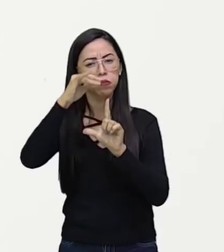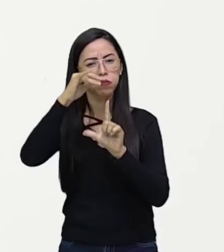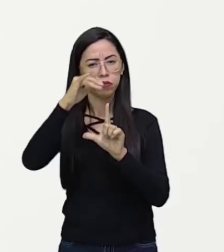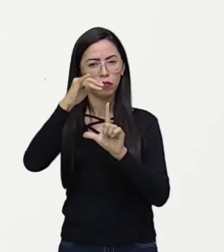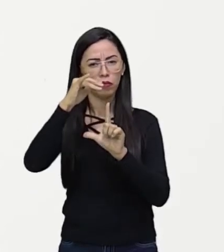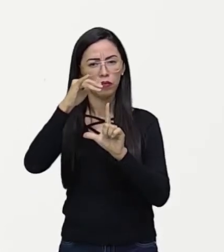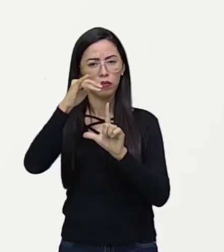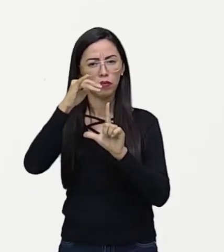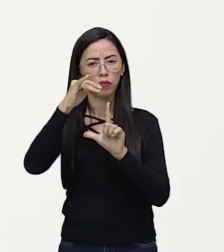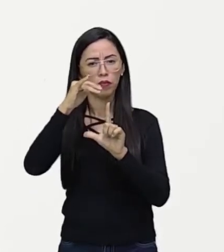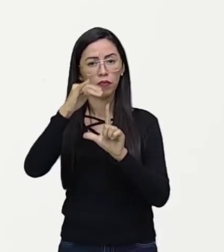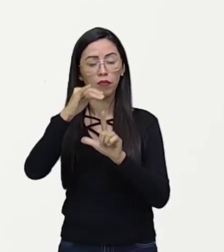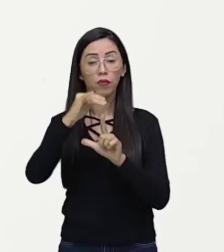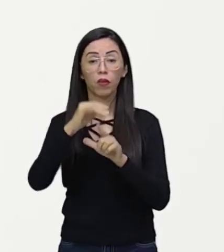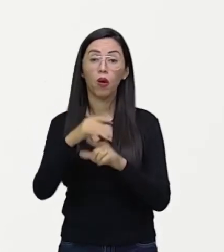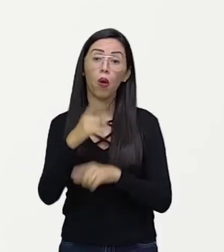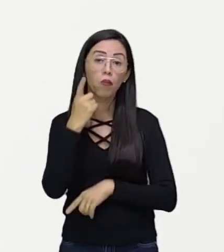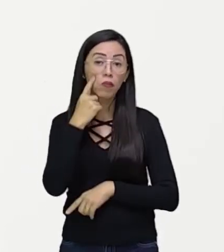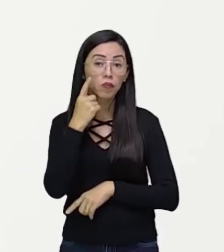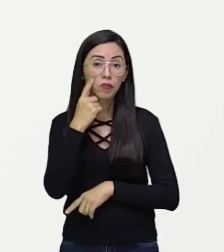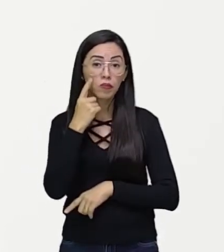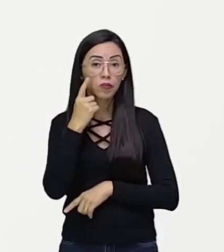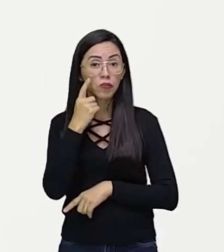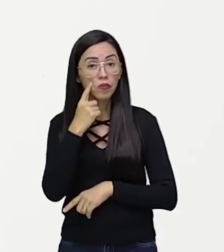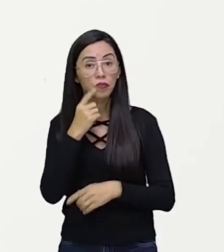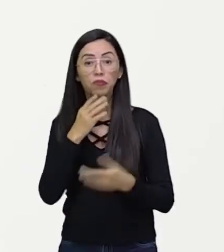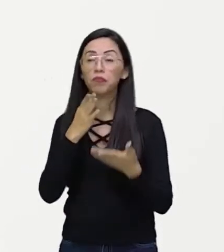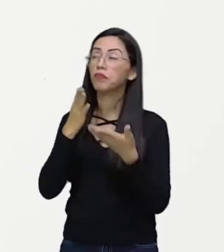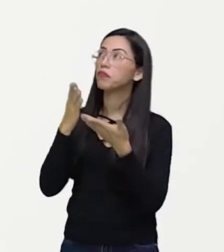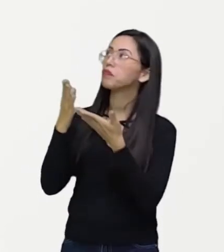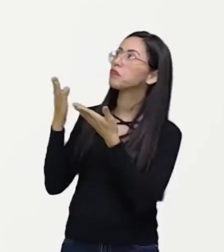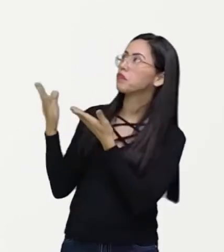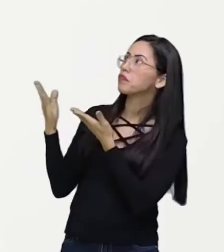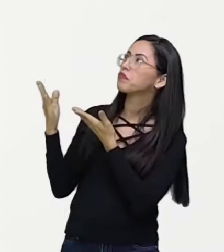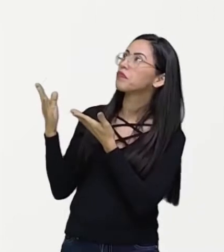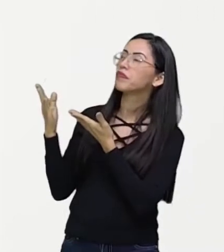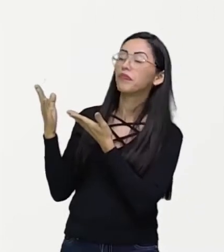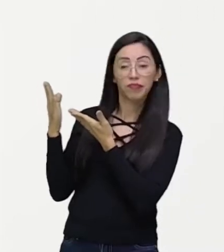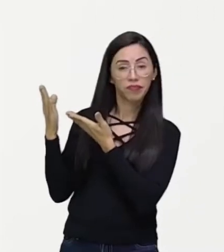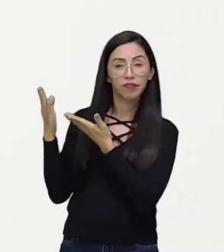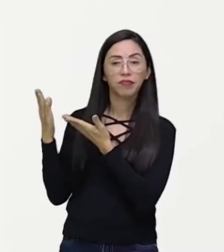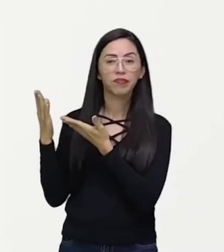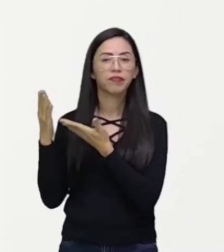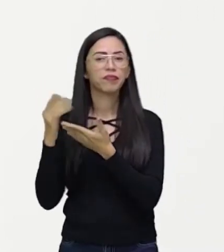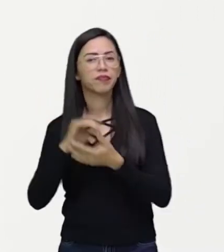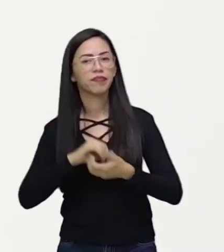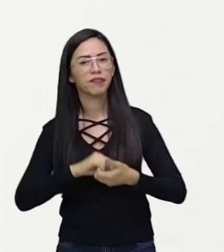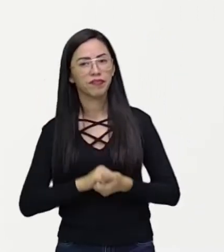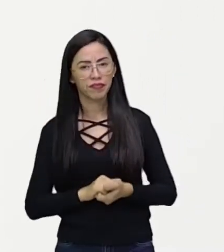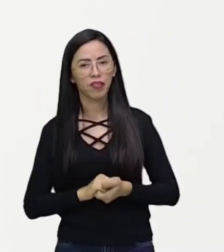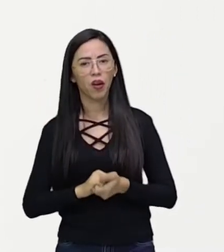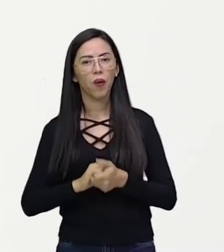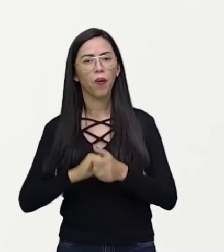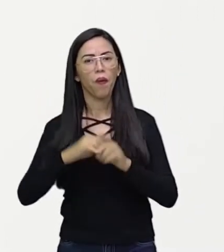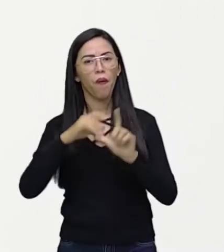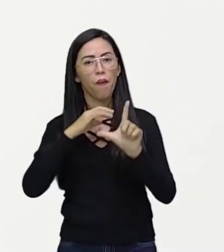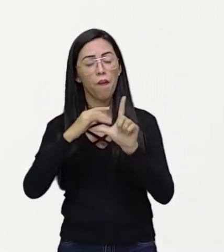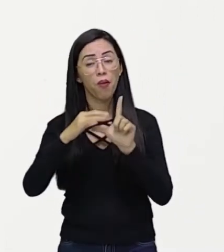reservatório. Ou seja, são aplicadas para medir líquido. Medida de